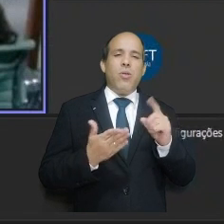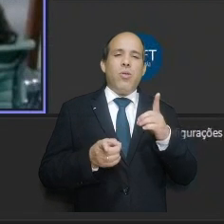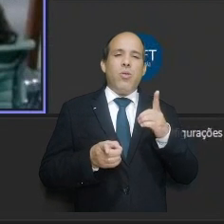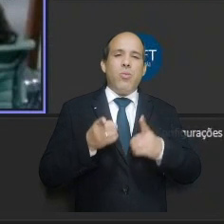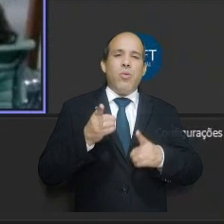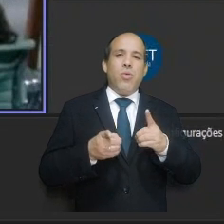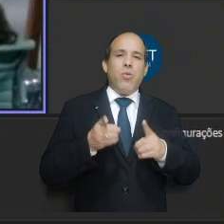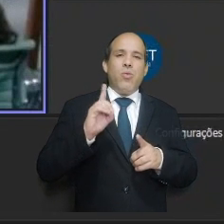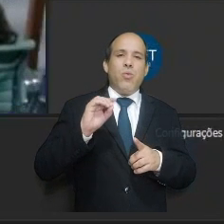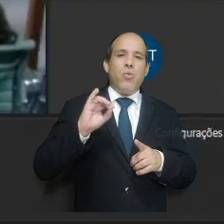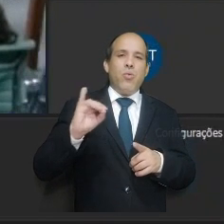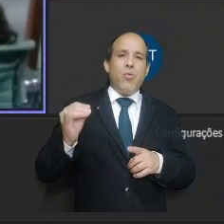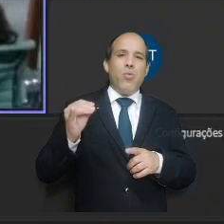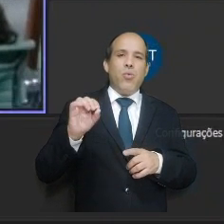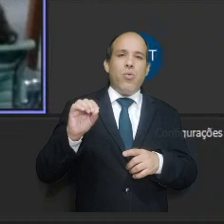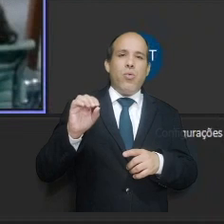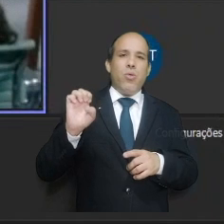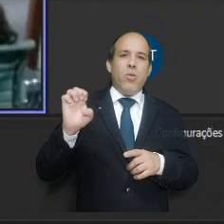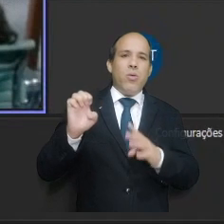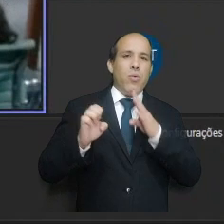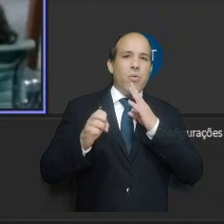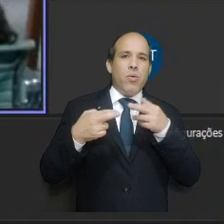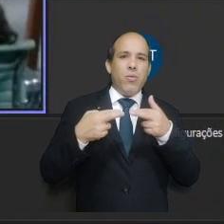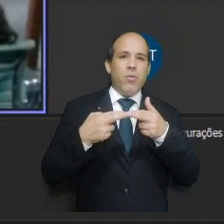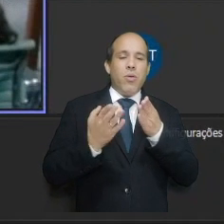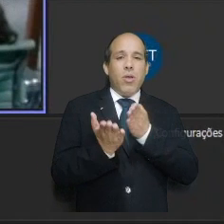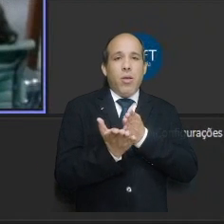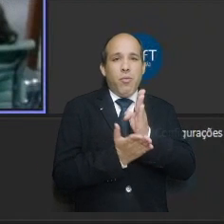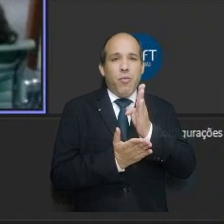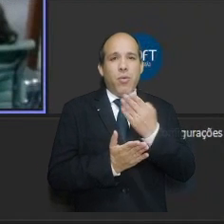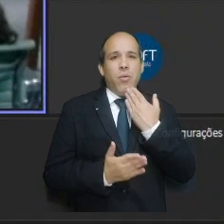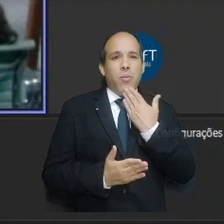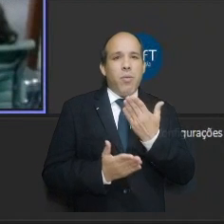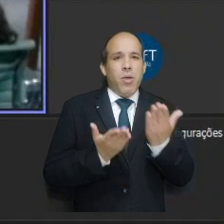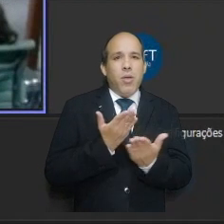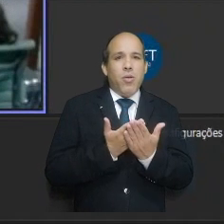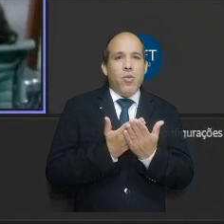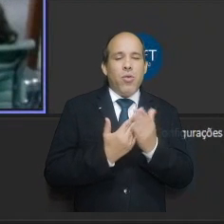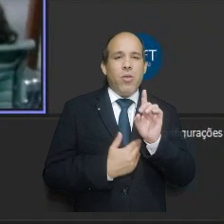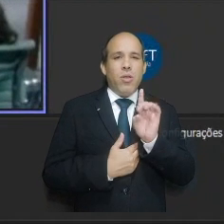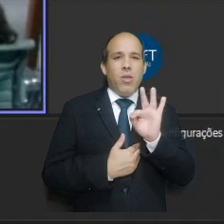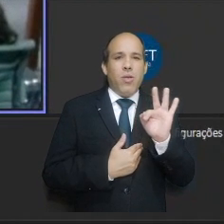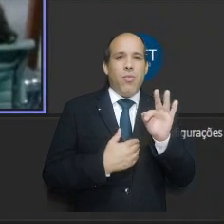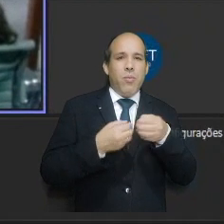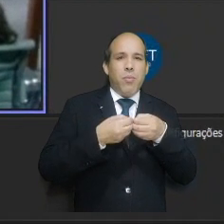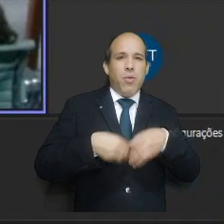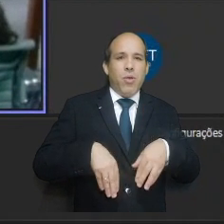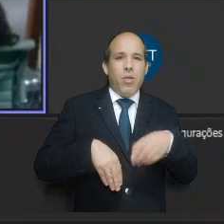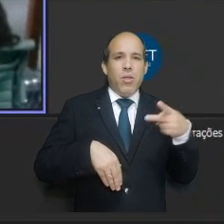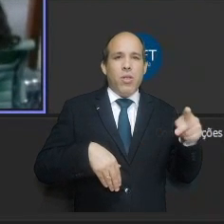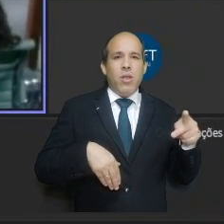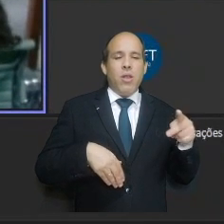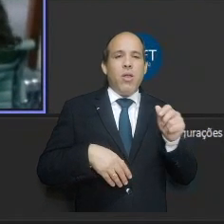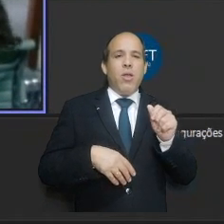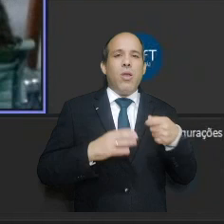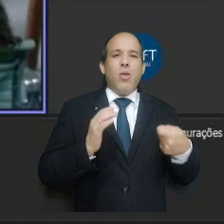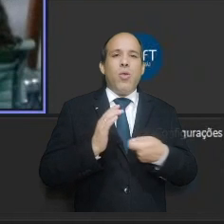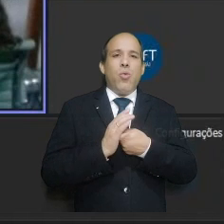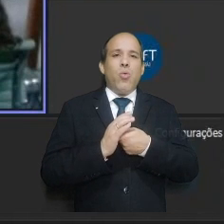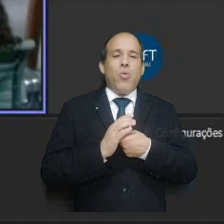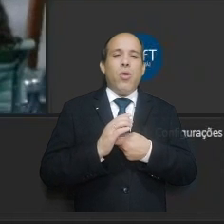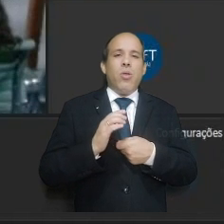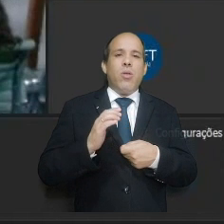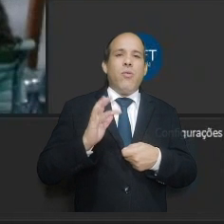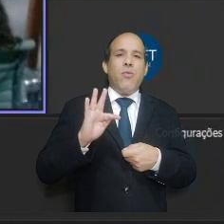por desembargador José Firmo. Na sessão passada, eu conheci, dei provimento ao apelo do Distrito Federal, julguei prejudicado o recurso da